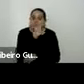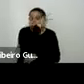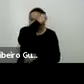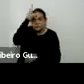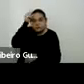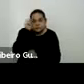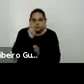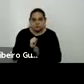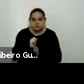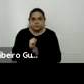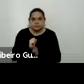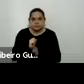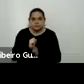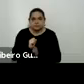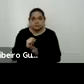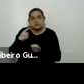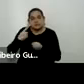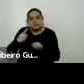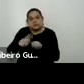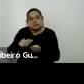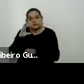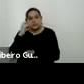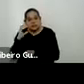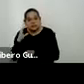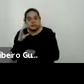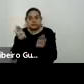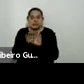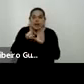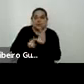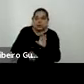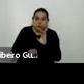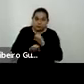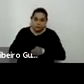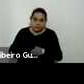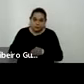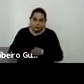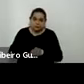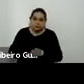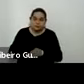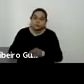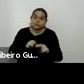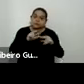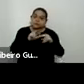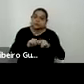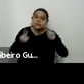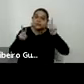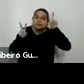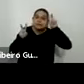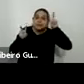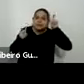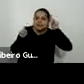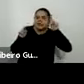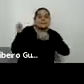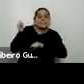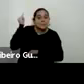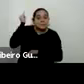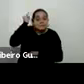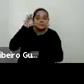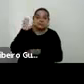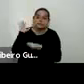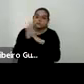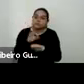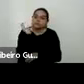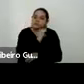sejam de grandes cidades. Portanto, o tema da necessidade dos auxílios emergenciais, ele